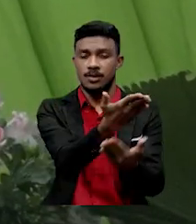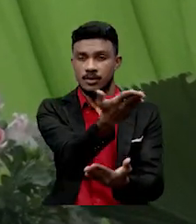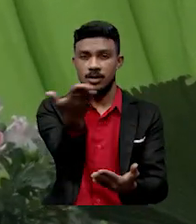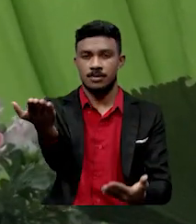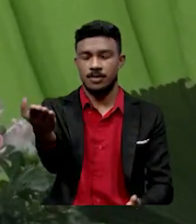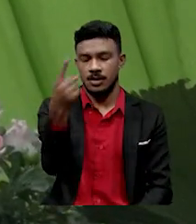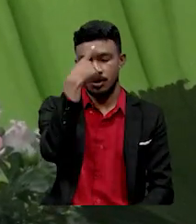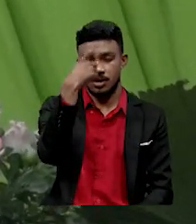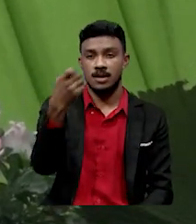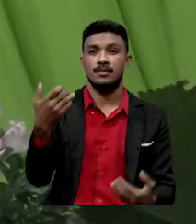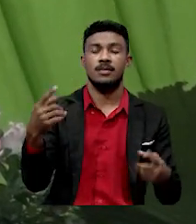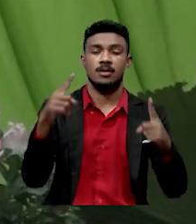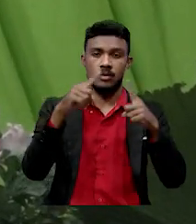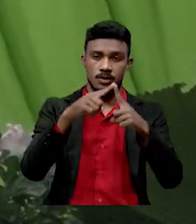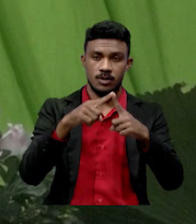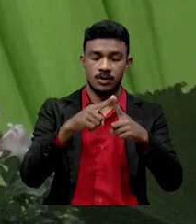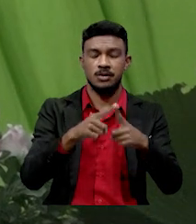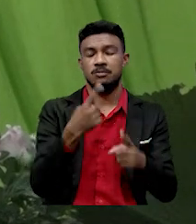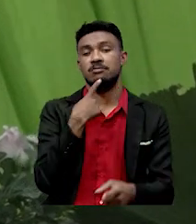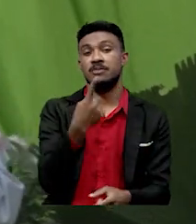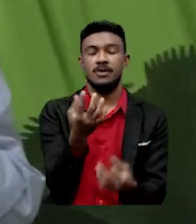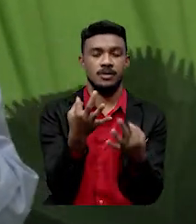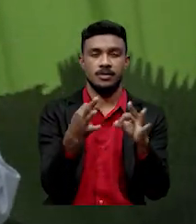Rimos, para um tempo de hora.